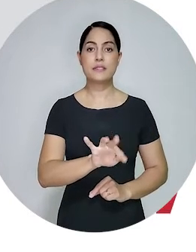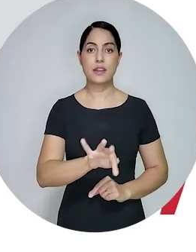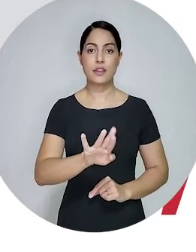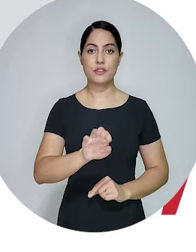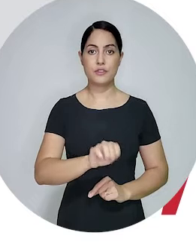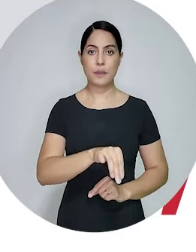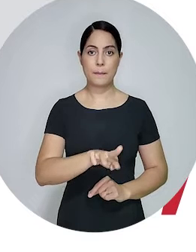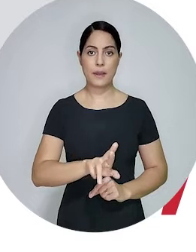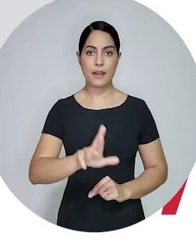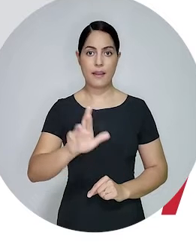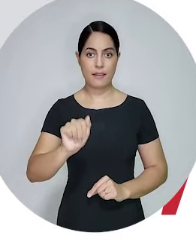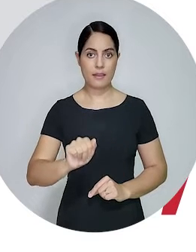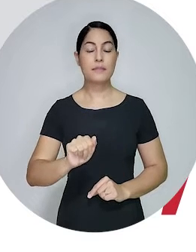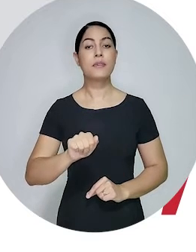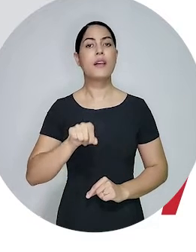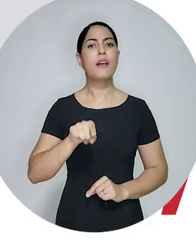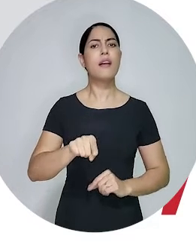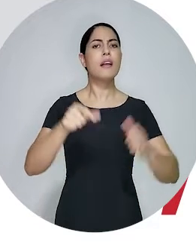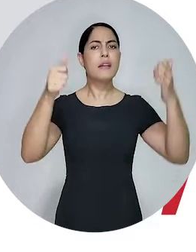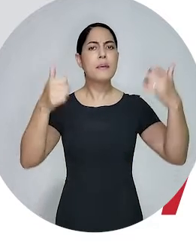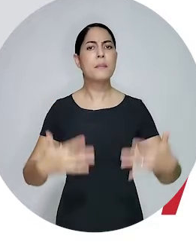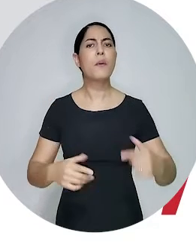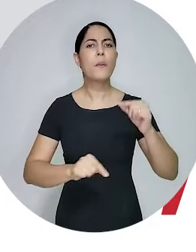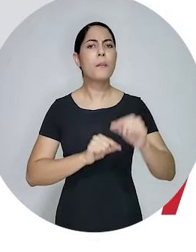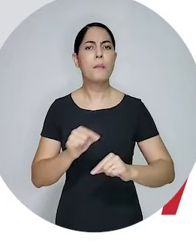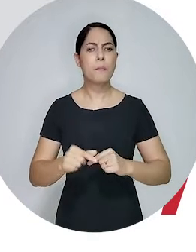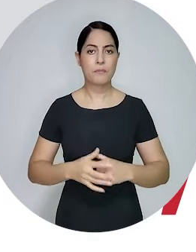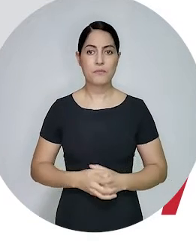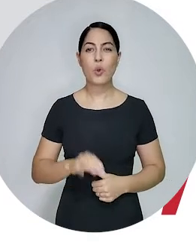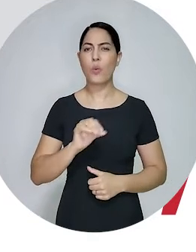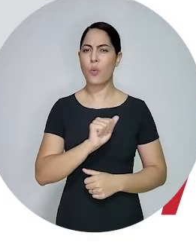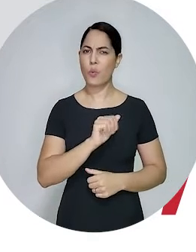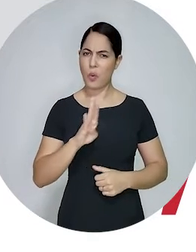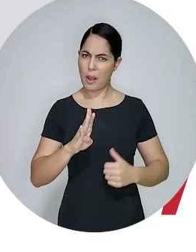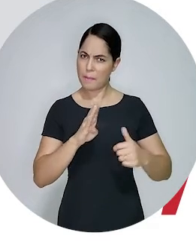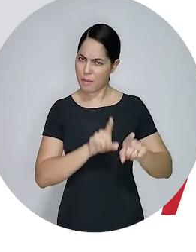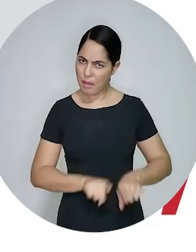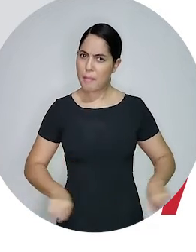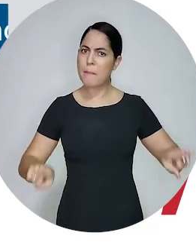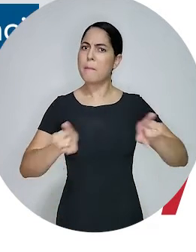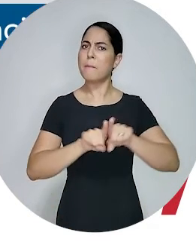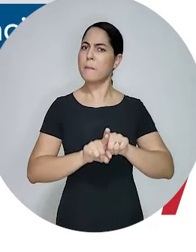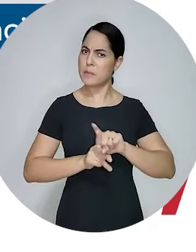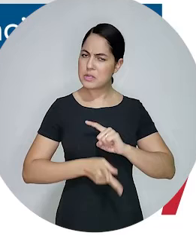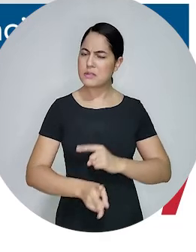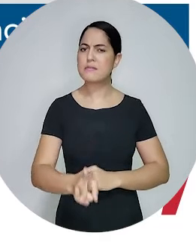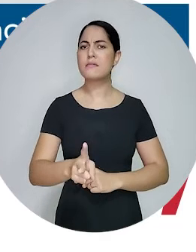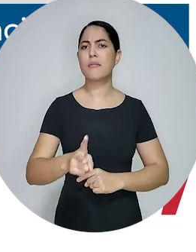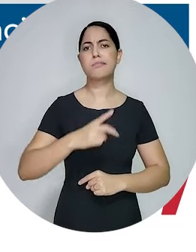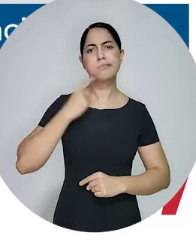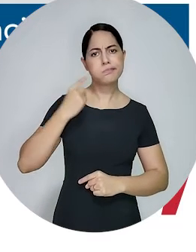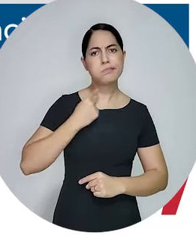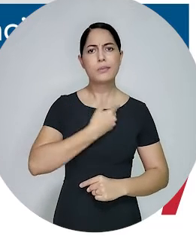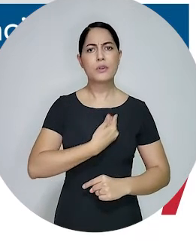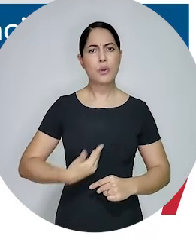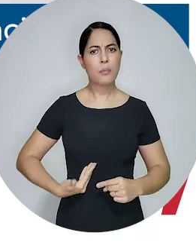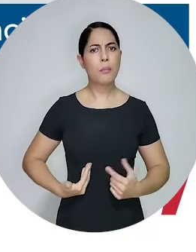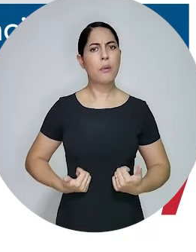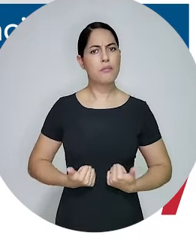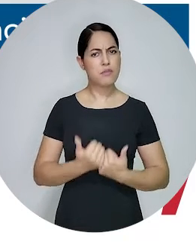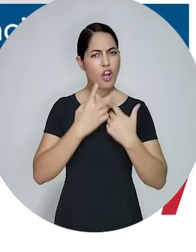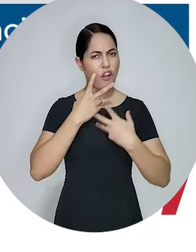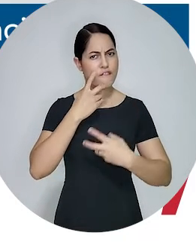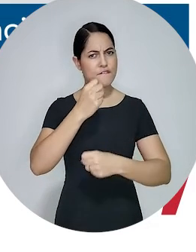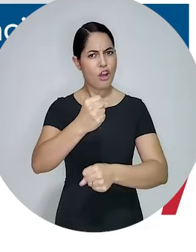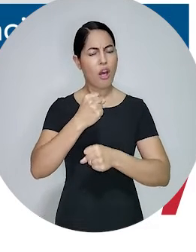afirma, abre aspas, a OAB é parceira de longa data e vem ajudando a fortalecer a advocacia pública, atuando para a manutenção